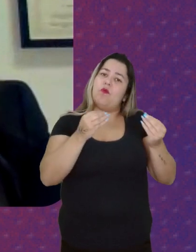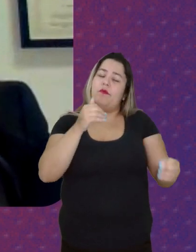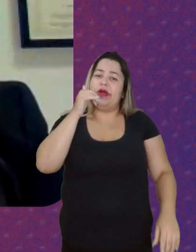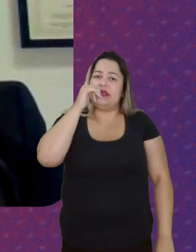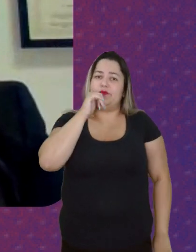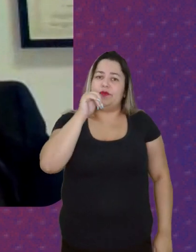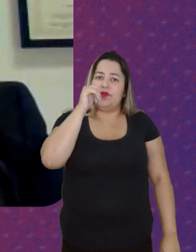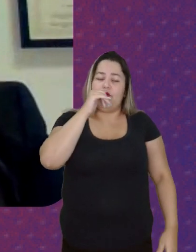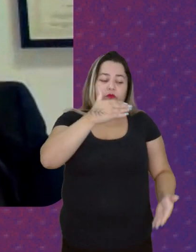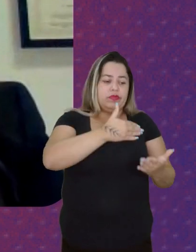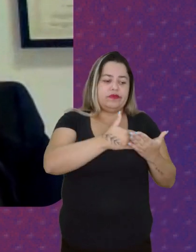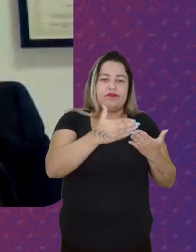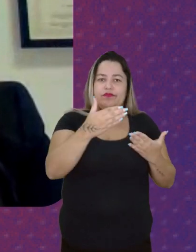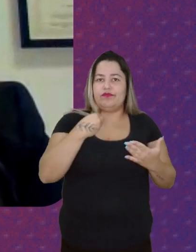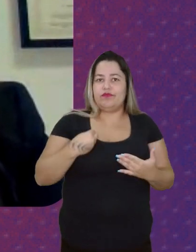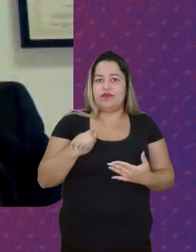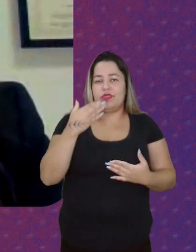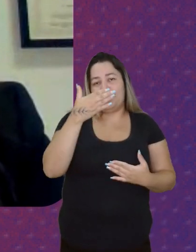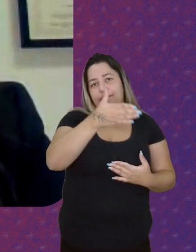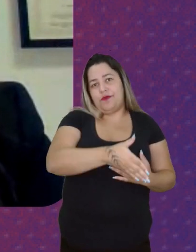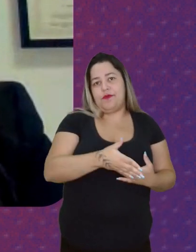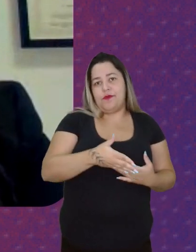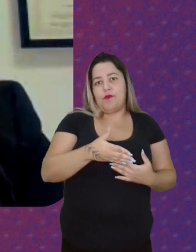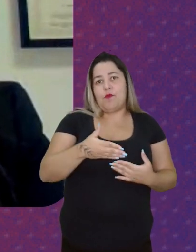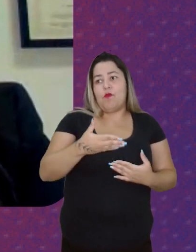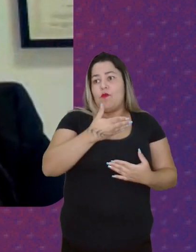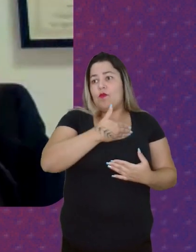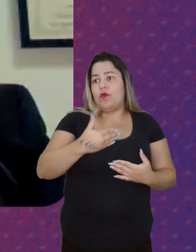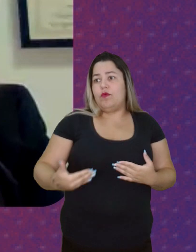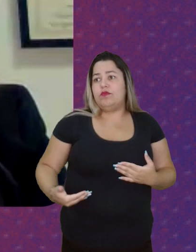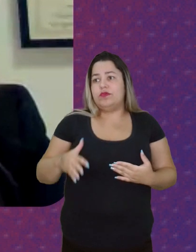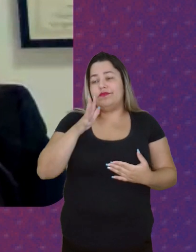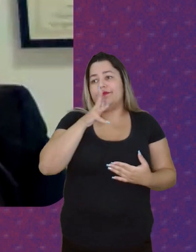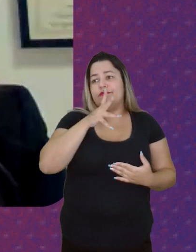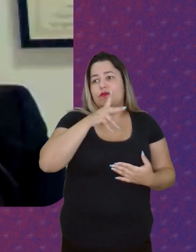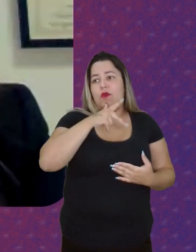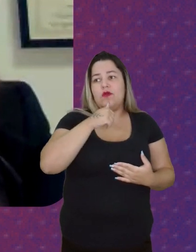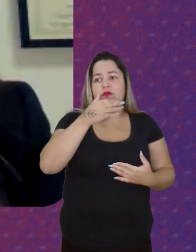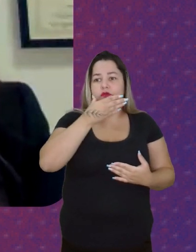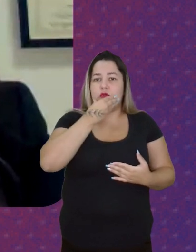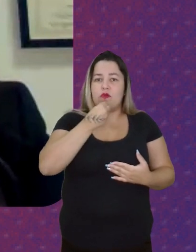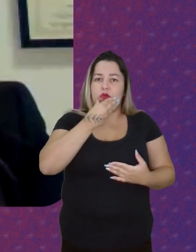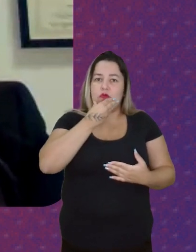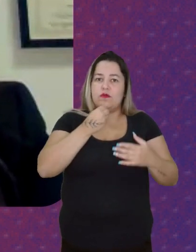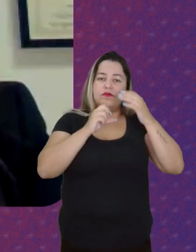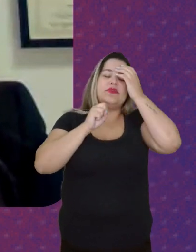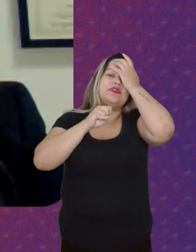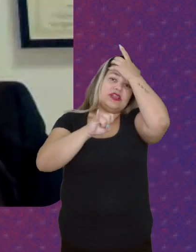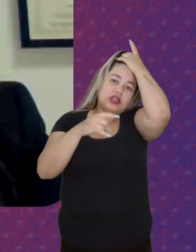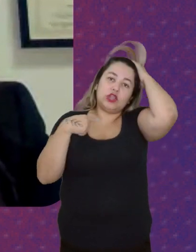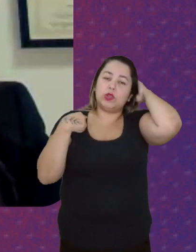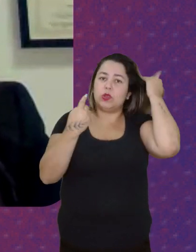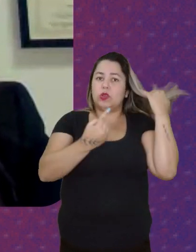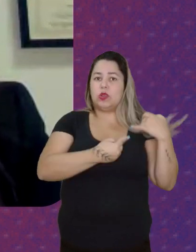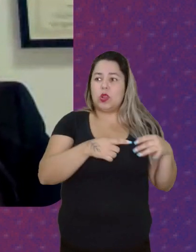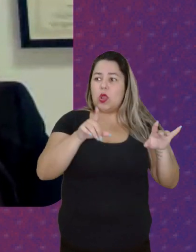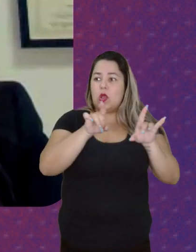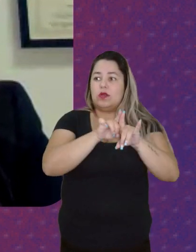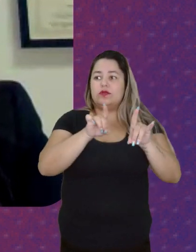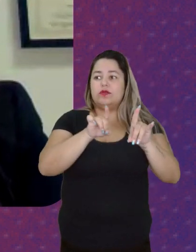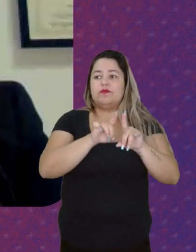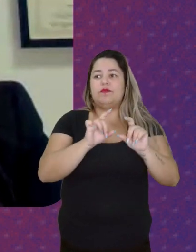mulheres começaram a participar da vida pública no Brasil com muito atraso com relação aos homens. Se a gente considerar que lá desde a época